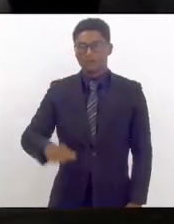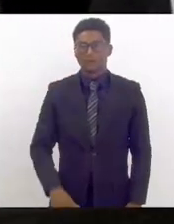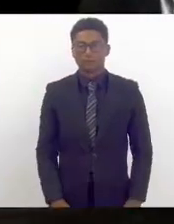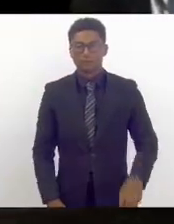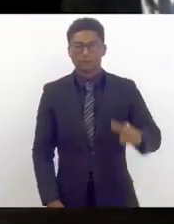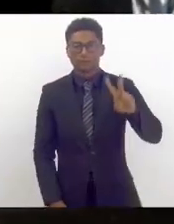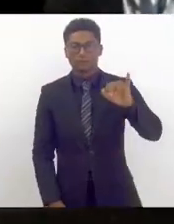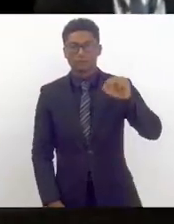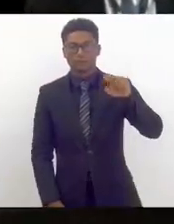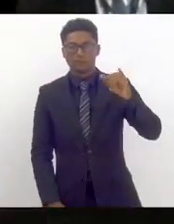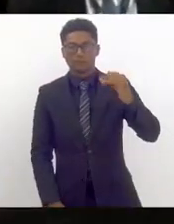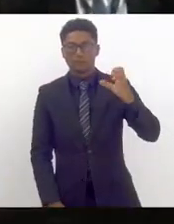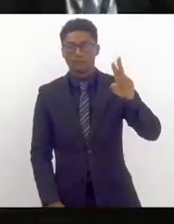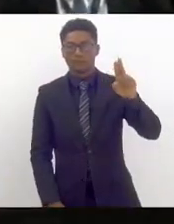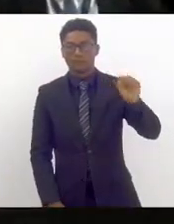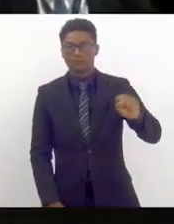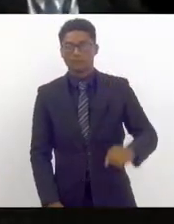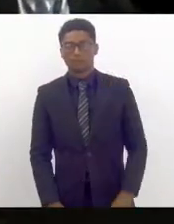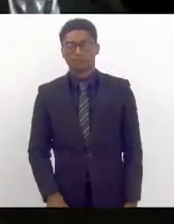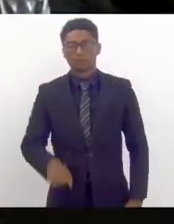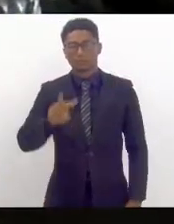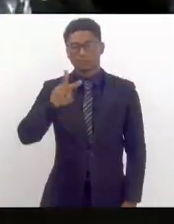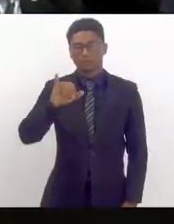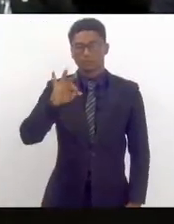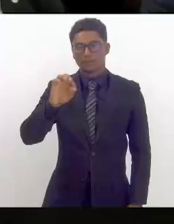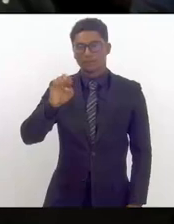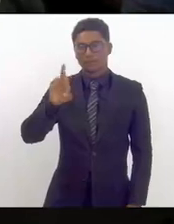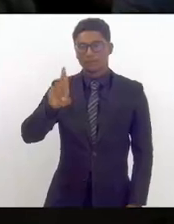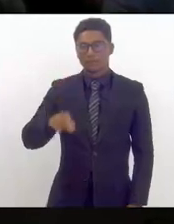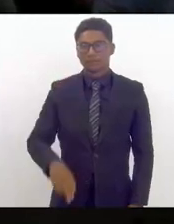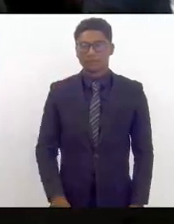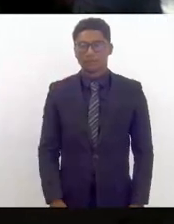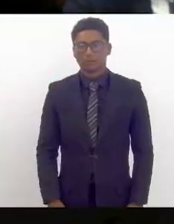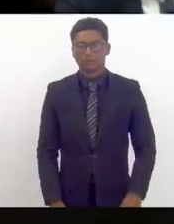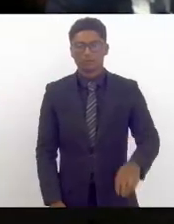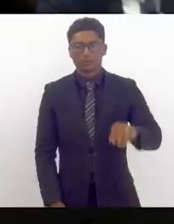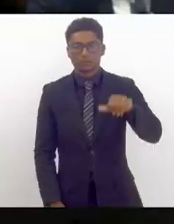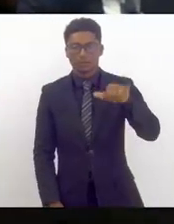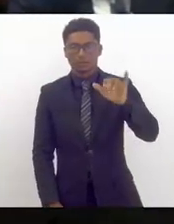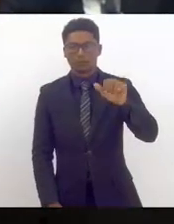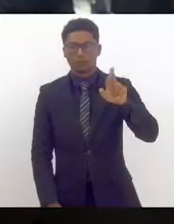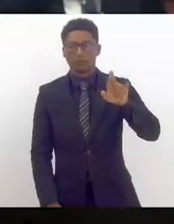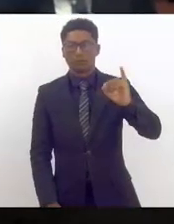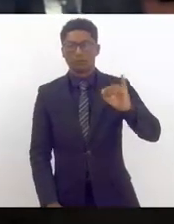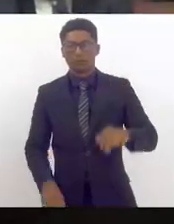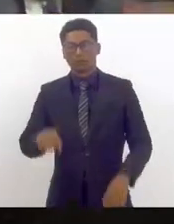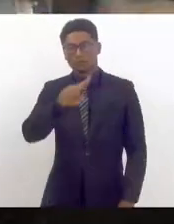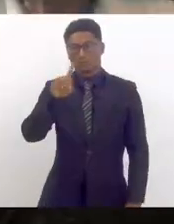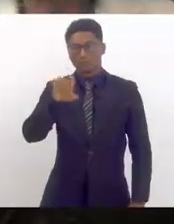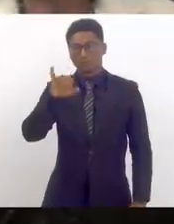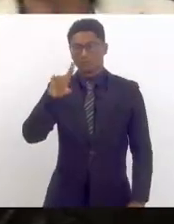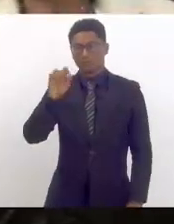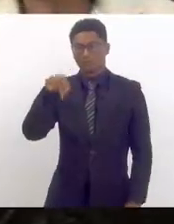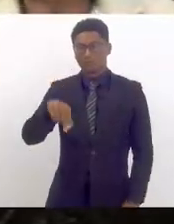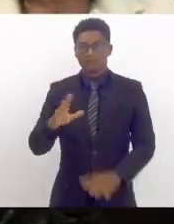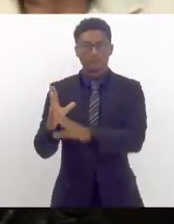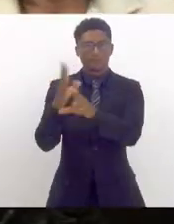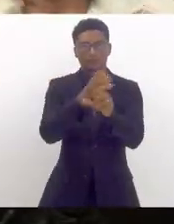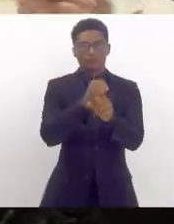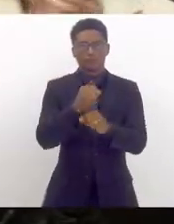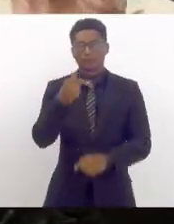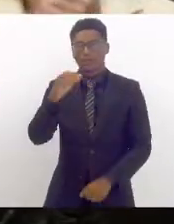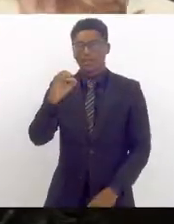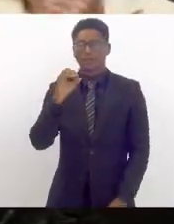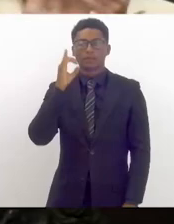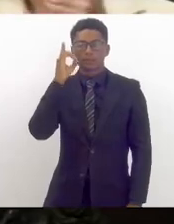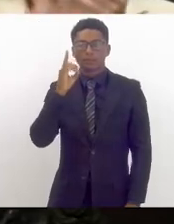Vinícius Cozolino, Vitor Júnior, Yuri e Zeidan. Então, são os 70